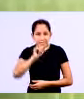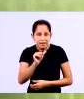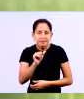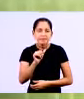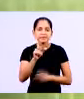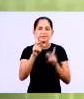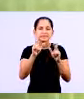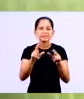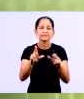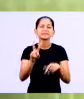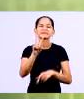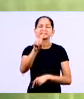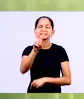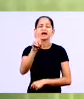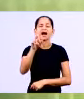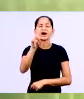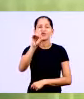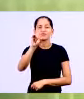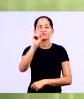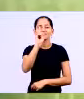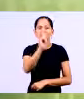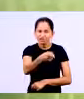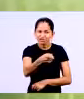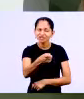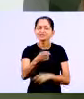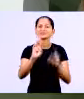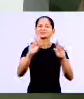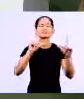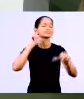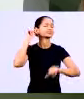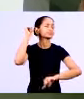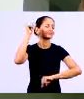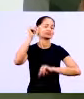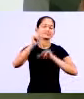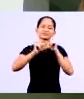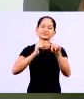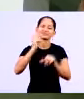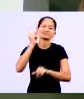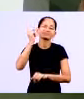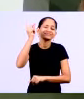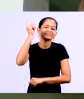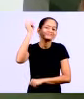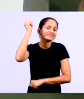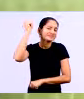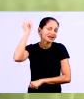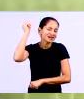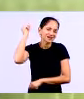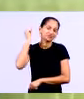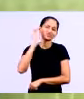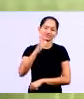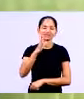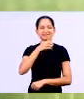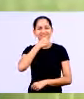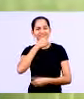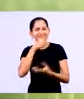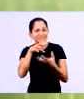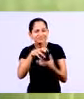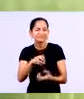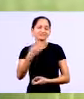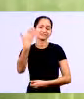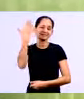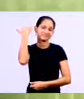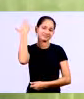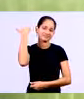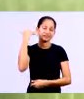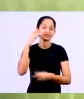falando vassuncê, vós-me-cê. Né, professora Tayane? Isso mesmo. Ou ninguém, vocês viram na aula passada que